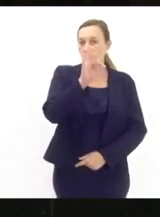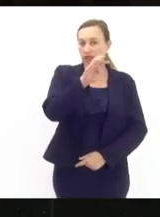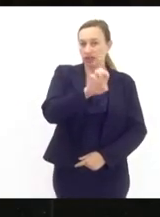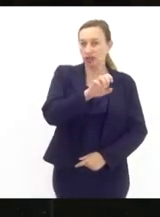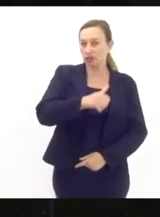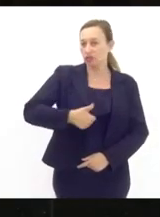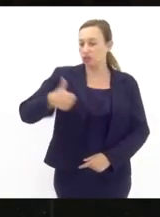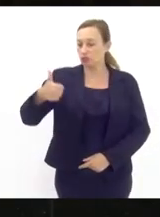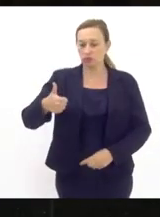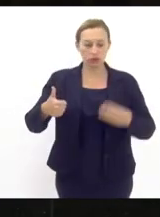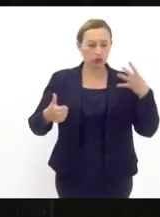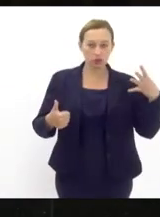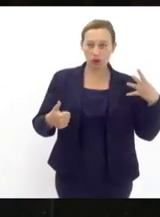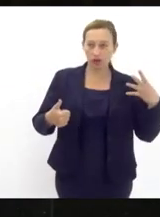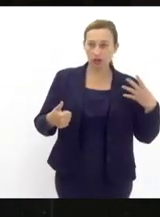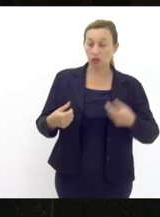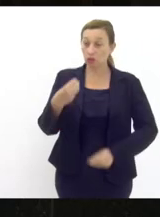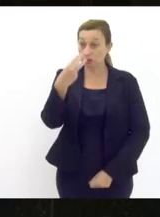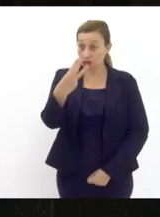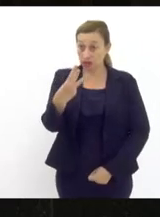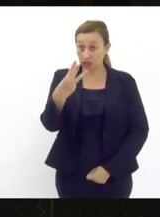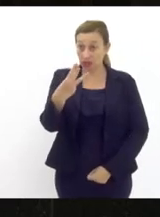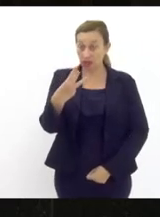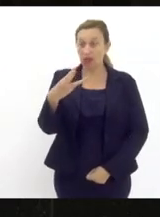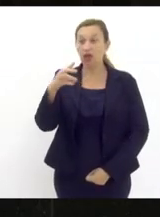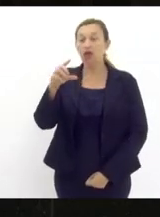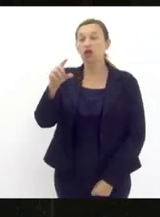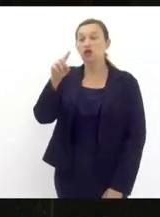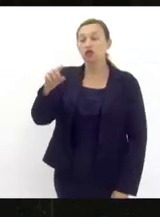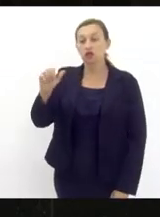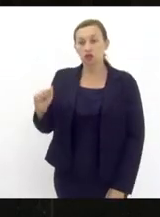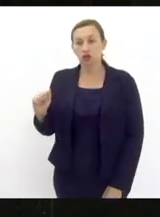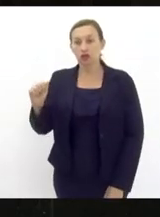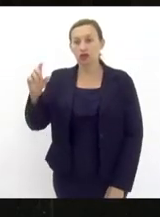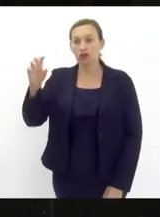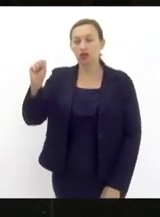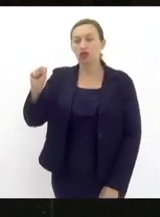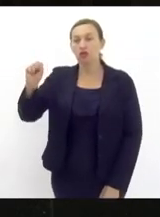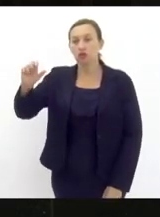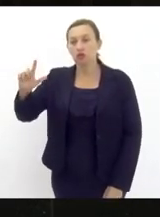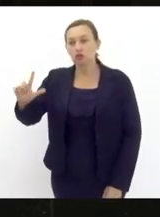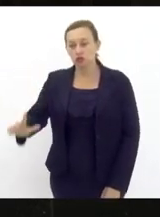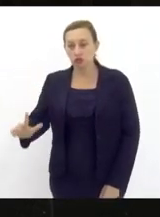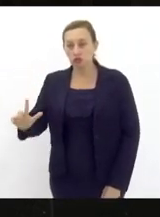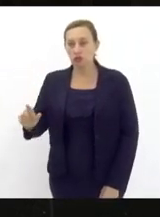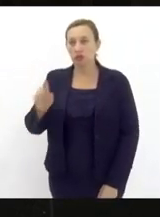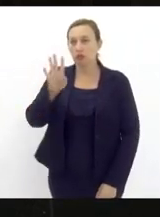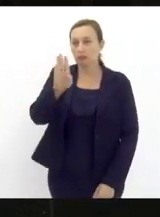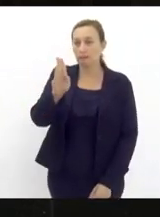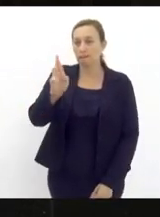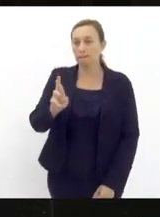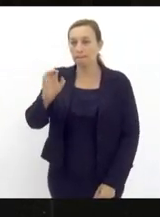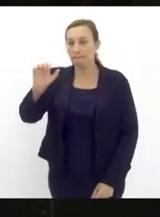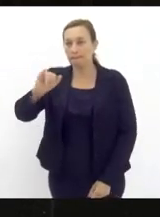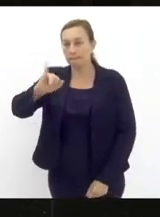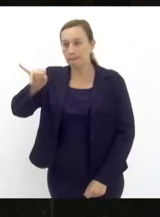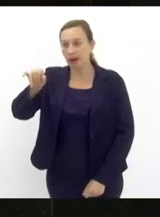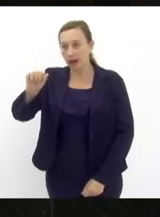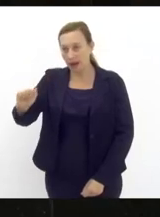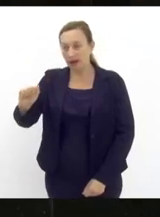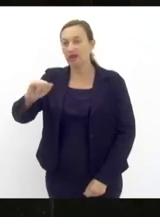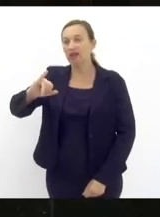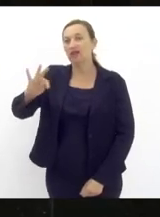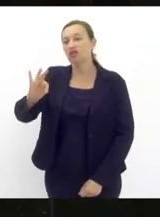quatro o lote 3 que atende a Zona Sul a Barra da Tijuca não representou um aumento tão grande